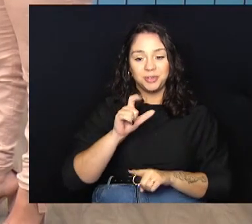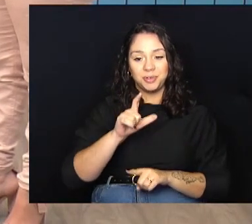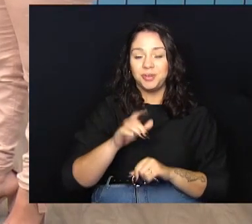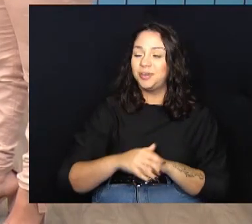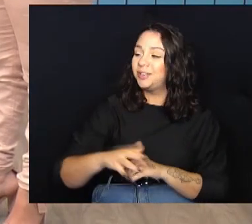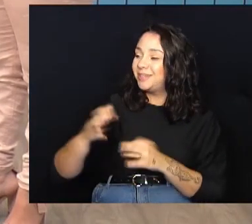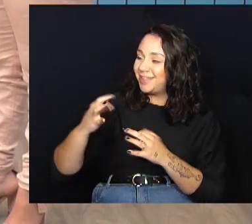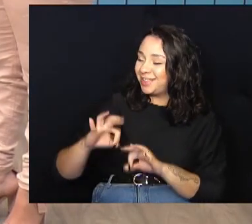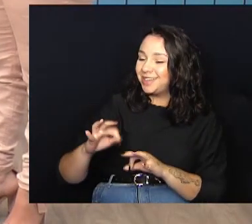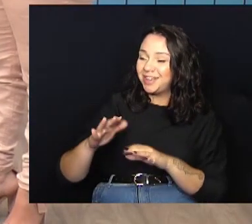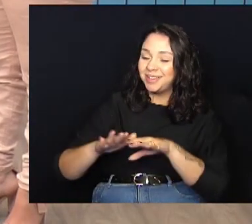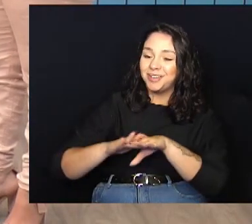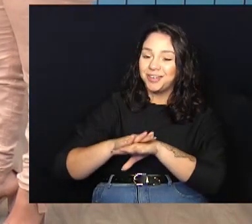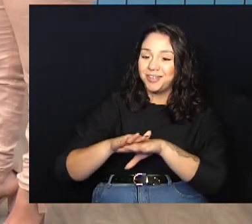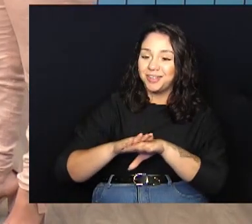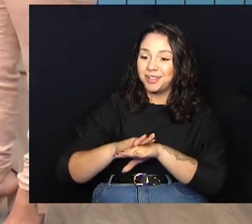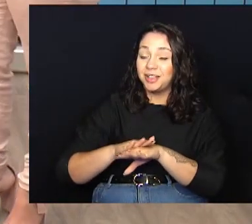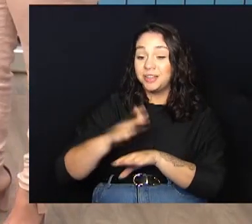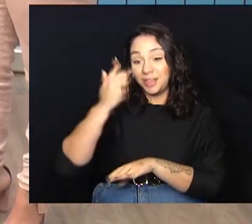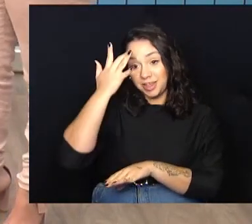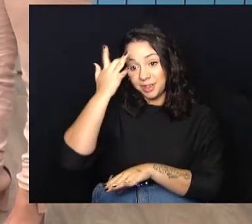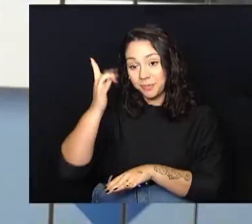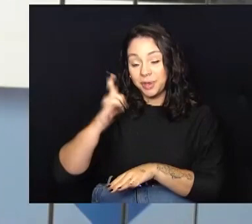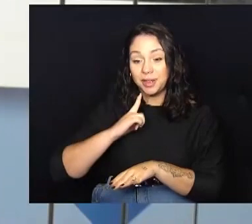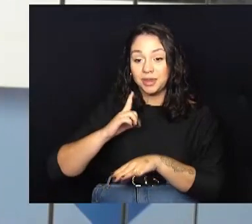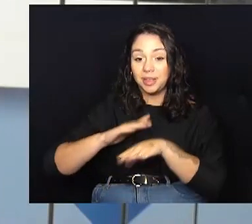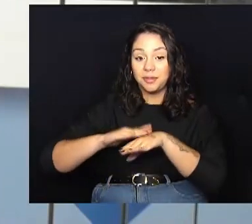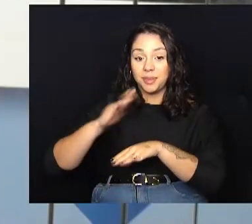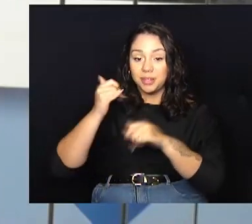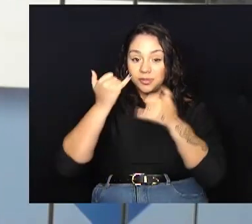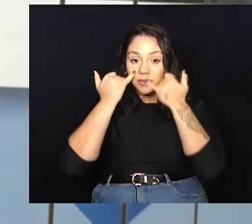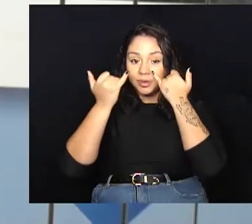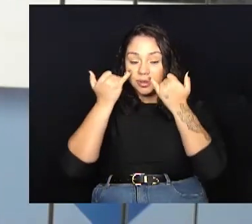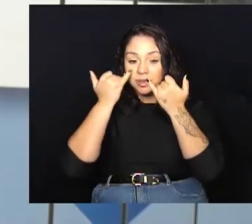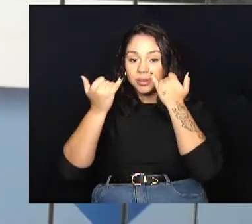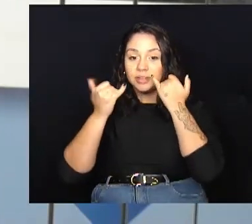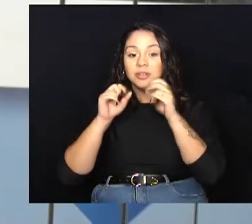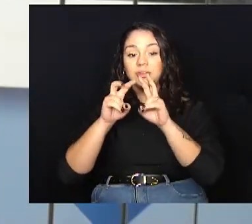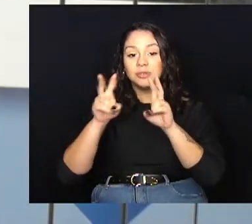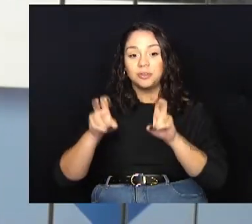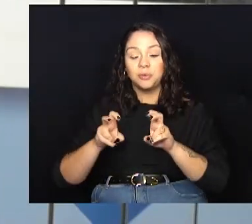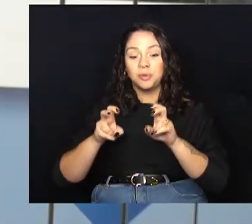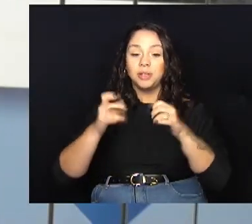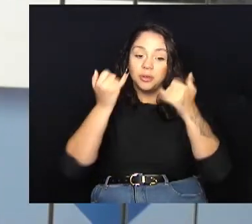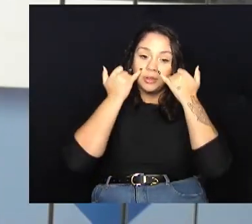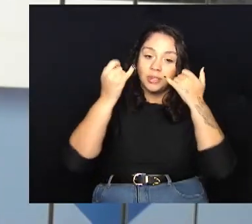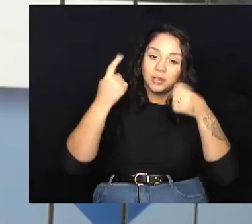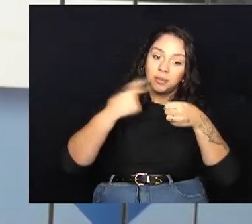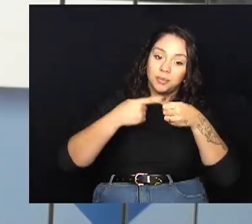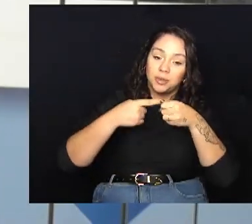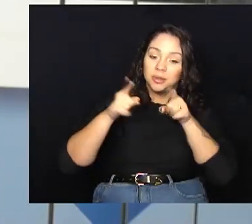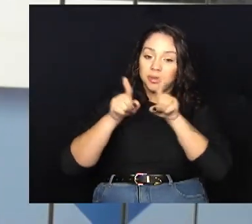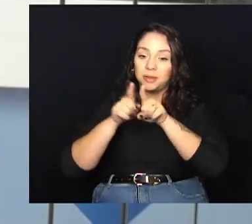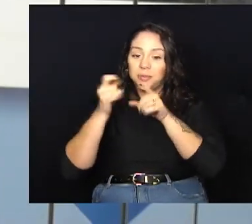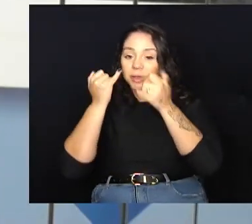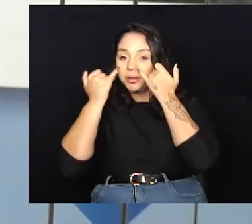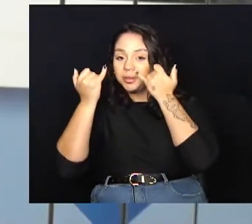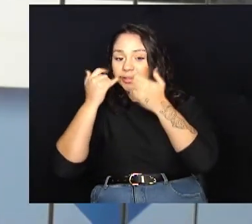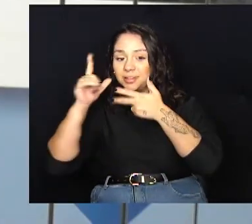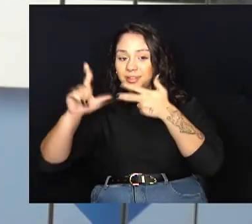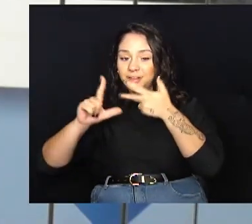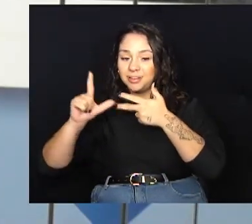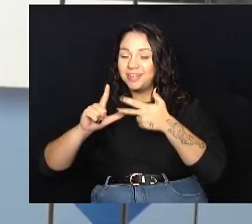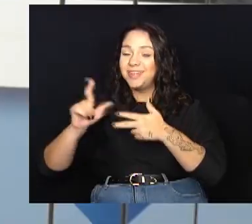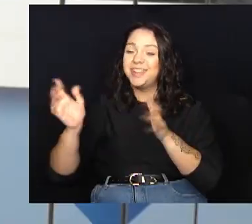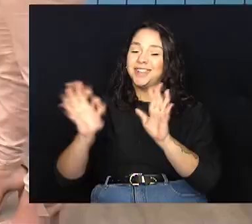então Começamos hoje e amanhã tem mais eu volto aqui com as notícias da metrópole e também as notícias do Legislativo até mais